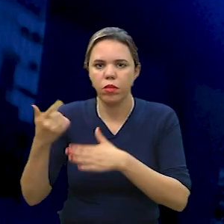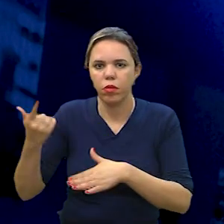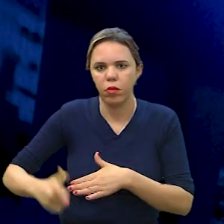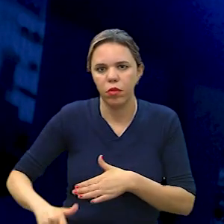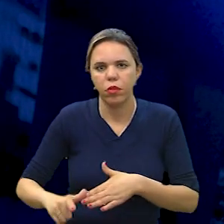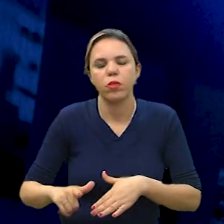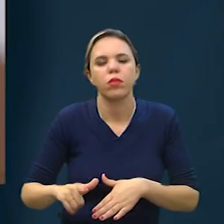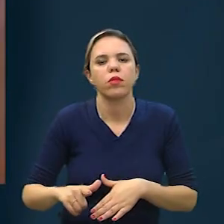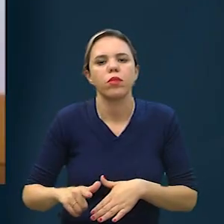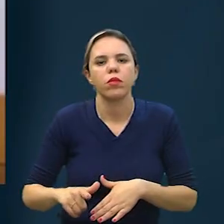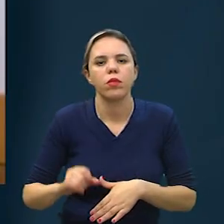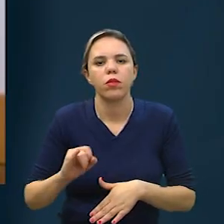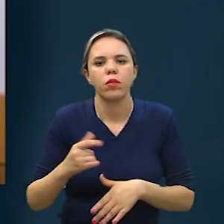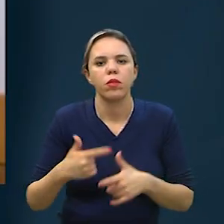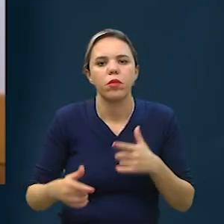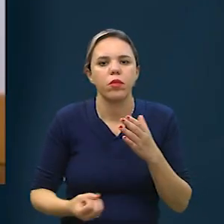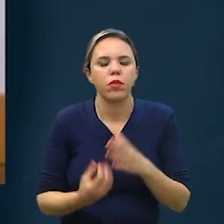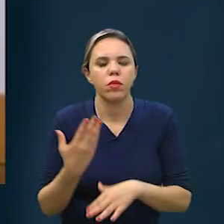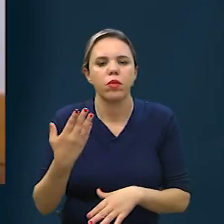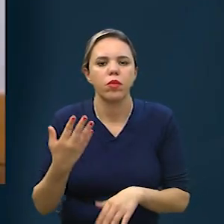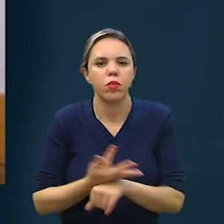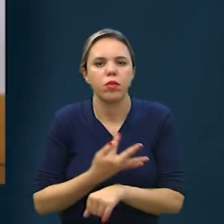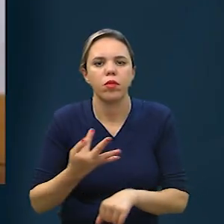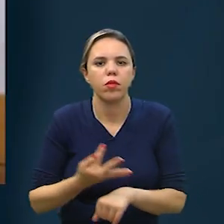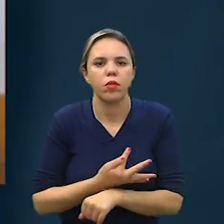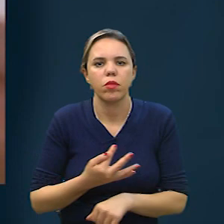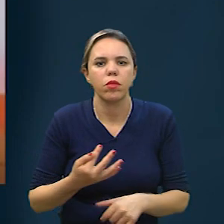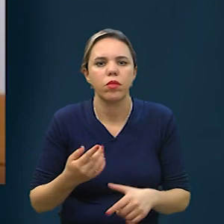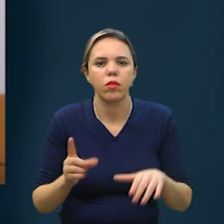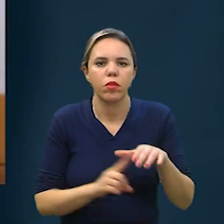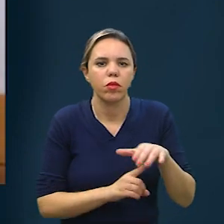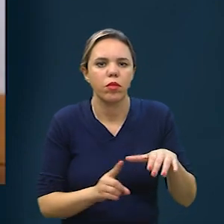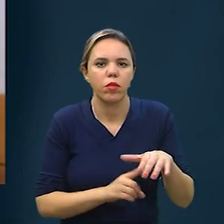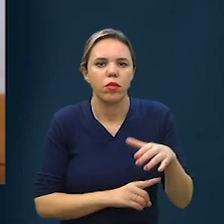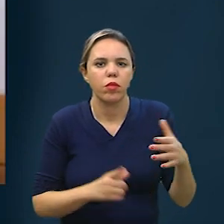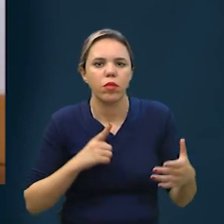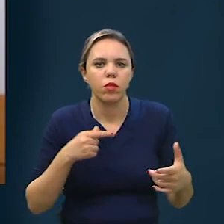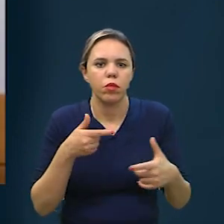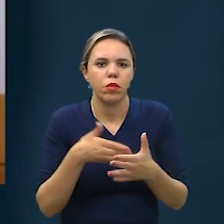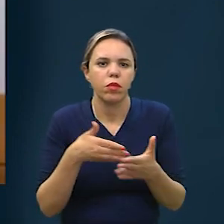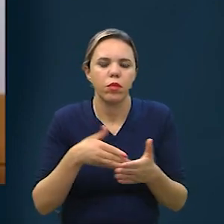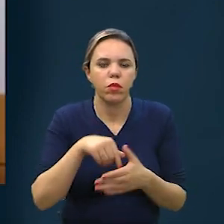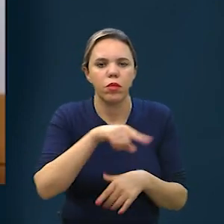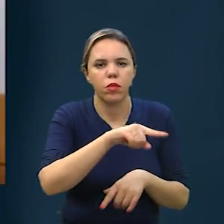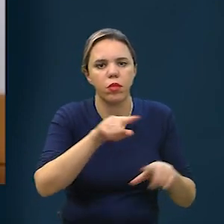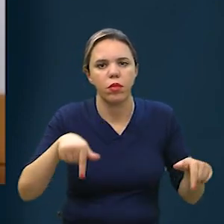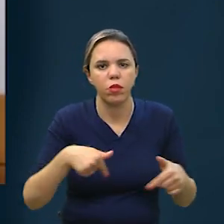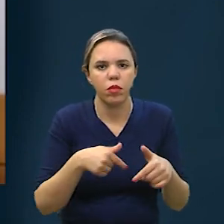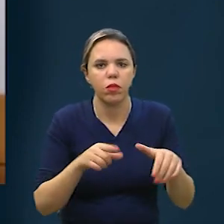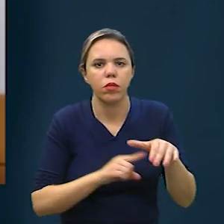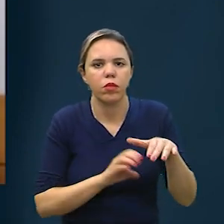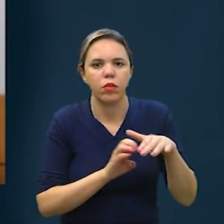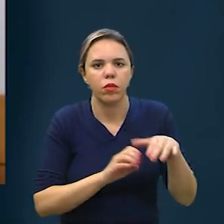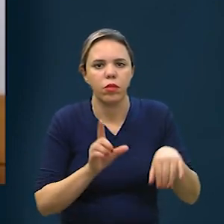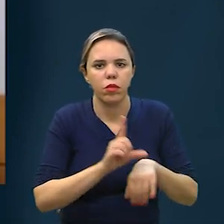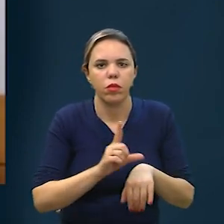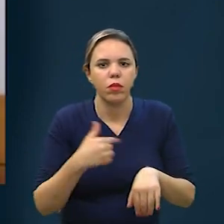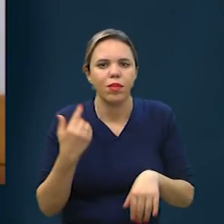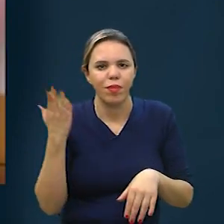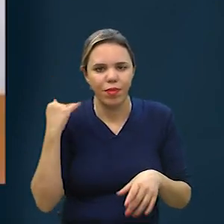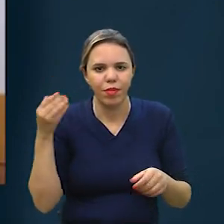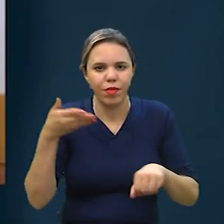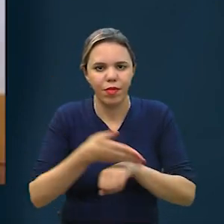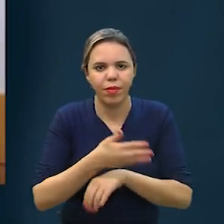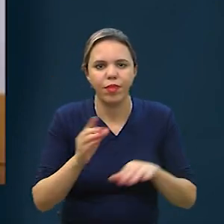fechamento novamente, ou se alguma coisa aconteceu, se tiver alguma dificuldade, alguma cliente que tenha dificuldade de ir até o salão, agora nós sabemos que